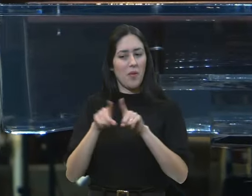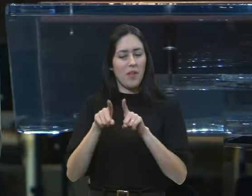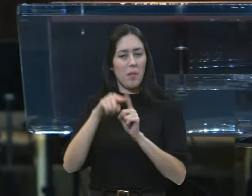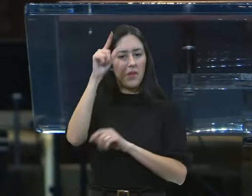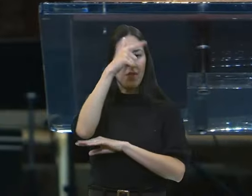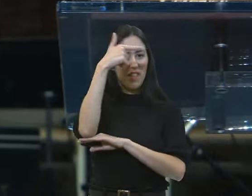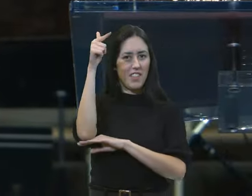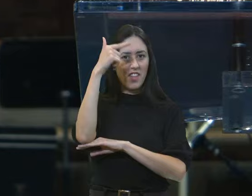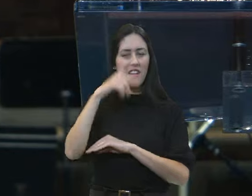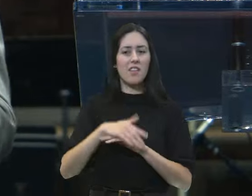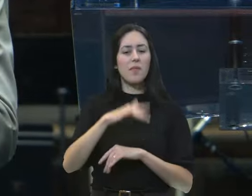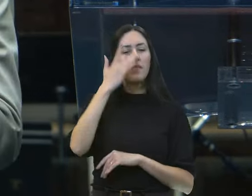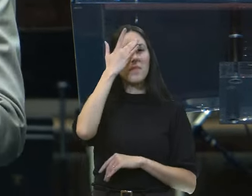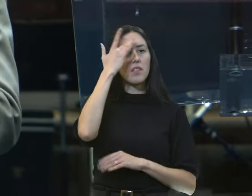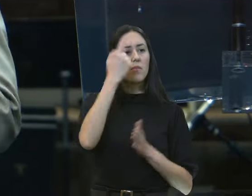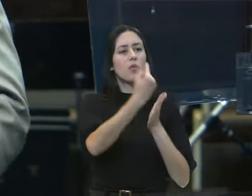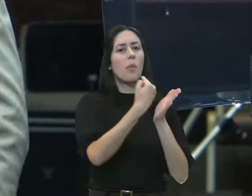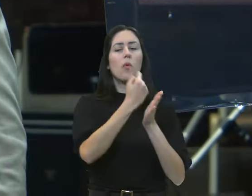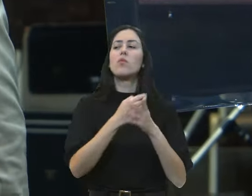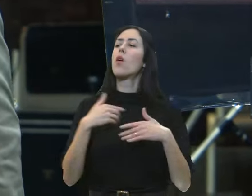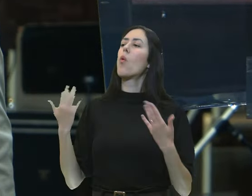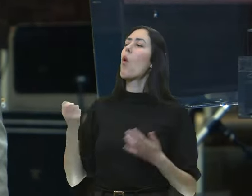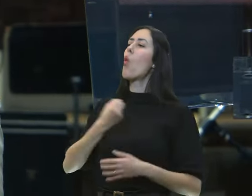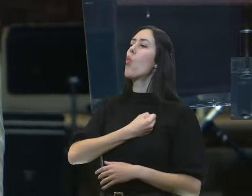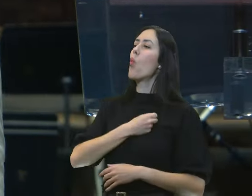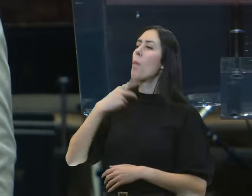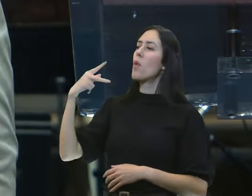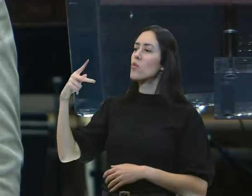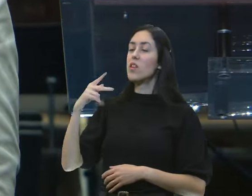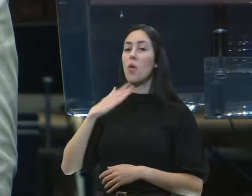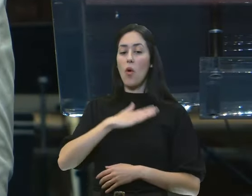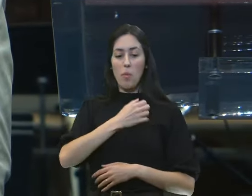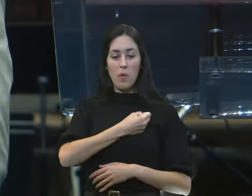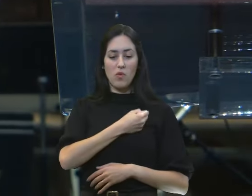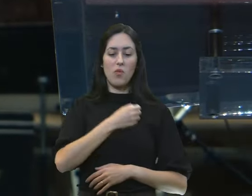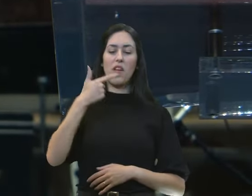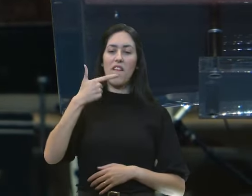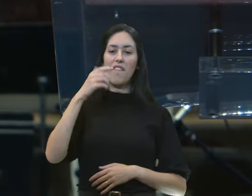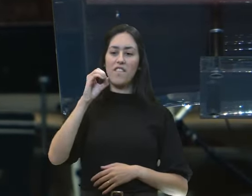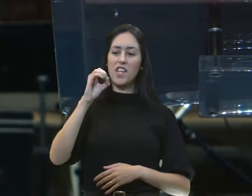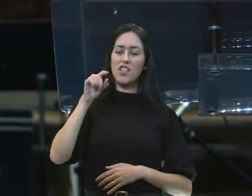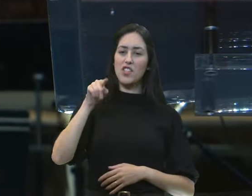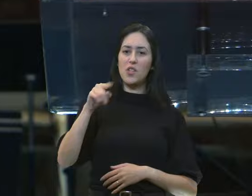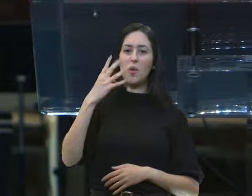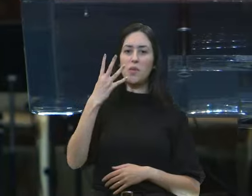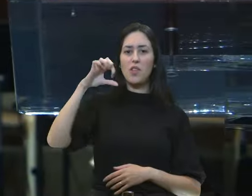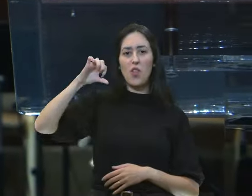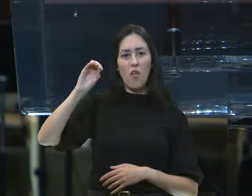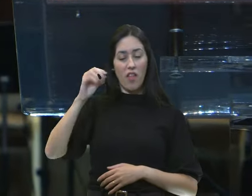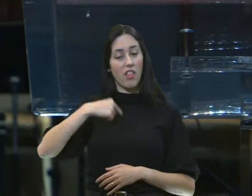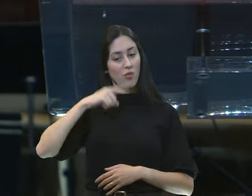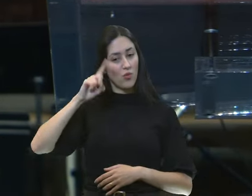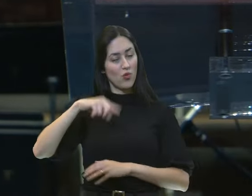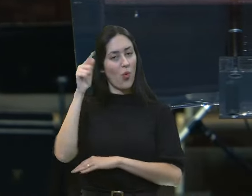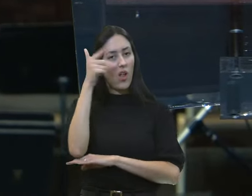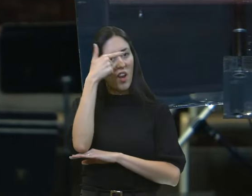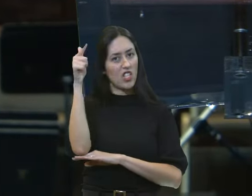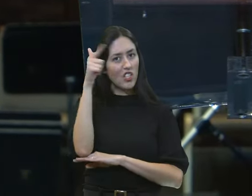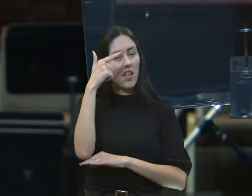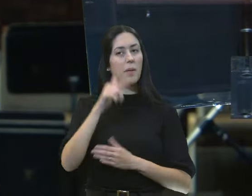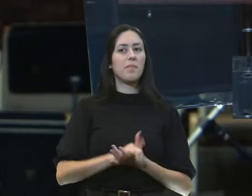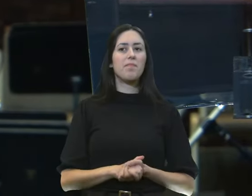turma fica perguntando, que número, né? 2490, né? Sou legendário. E é interessante,